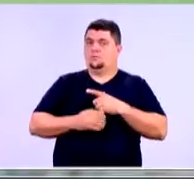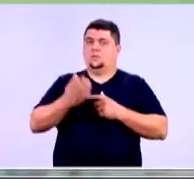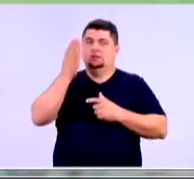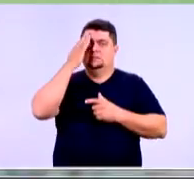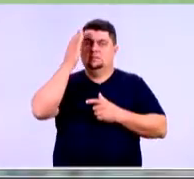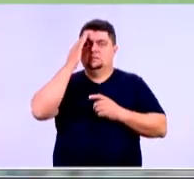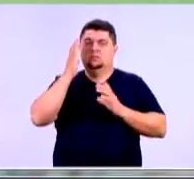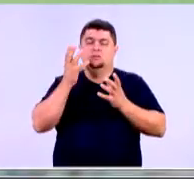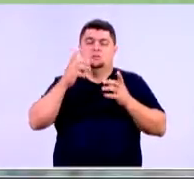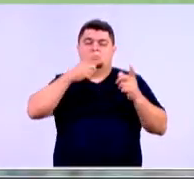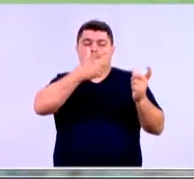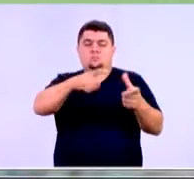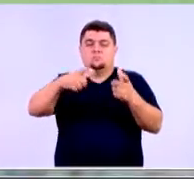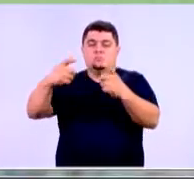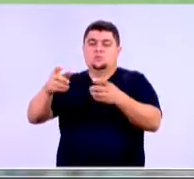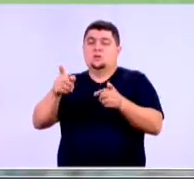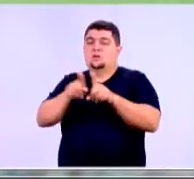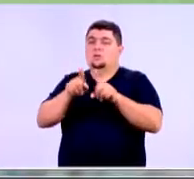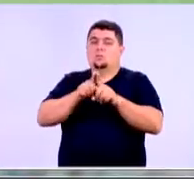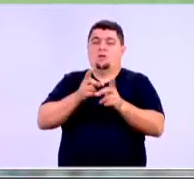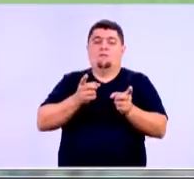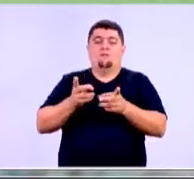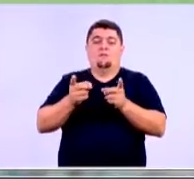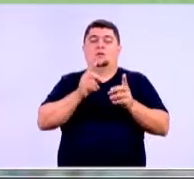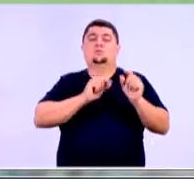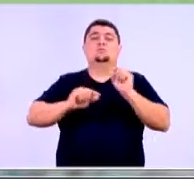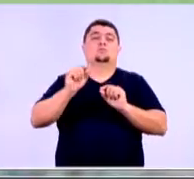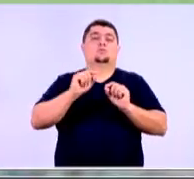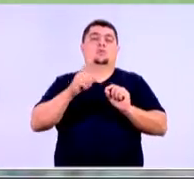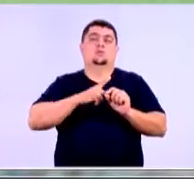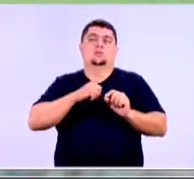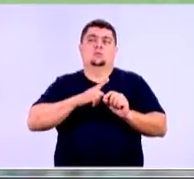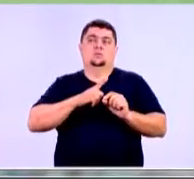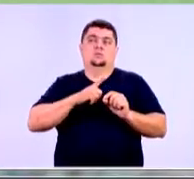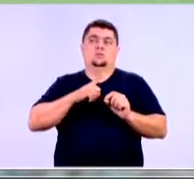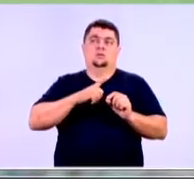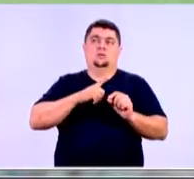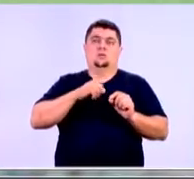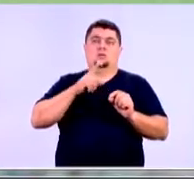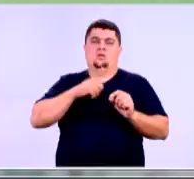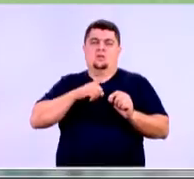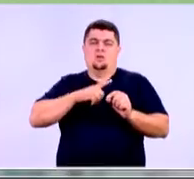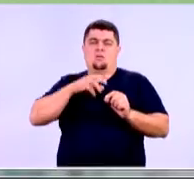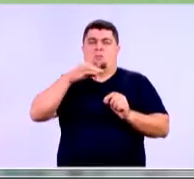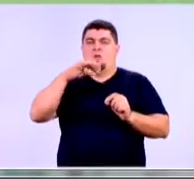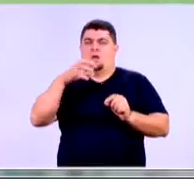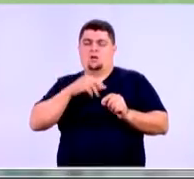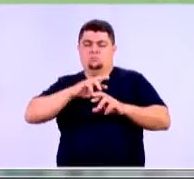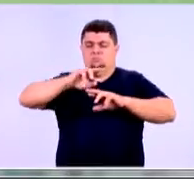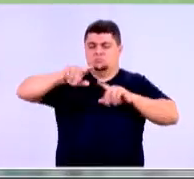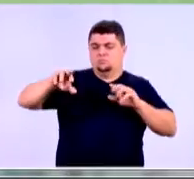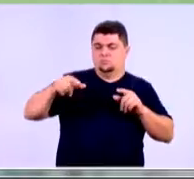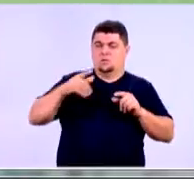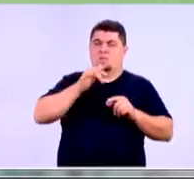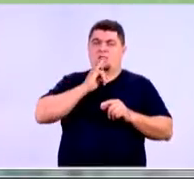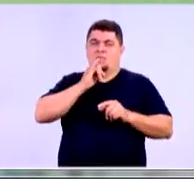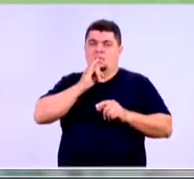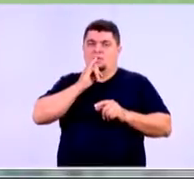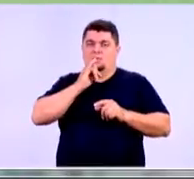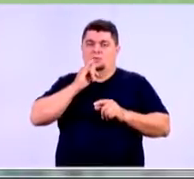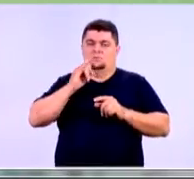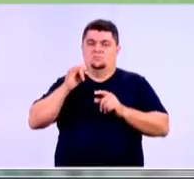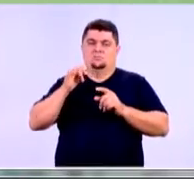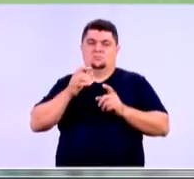dos mercados e dos produtos. Nós aqui mencionamos que às vezes os mercados caminham em direções opostas. Por exemplo, o mercado